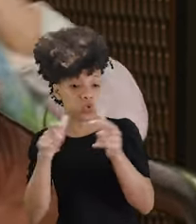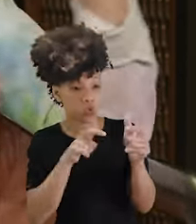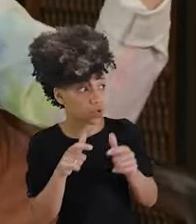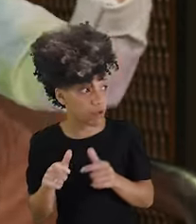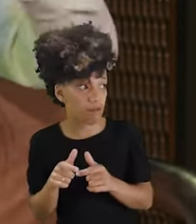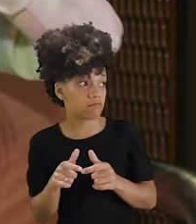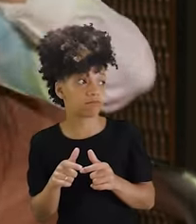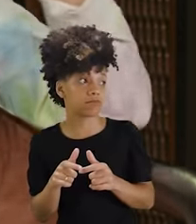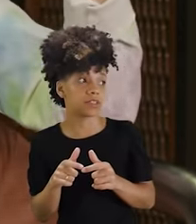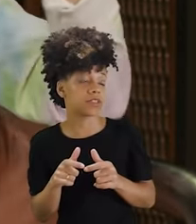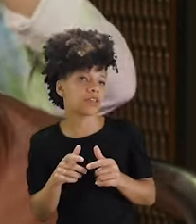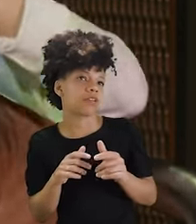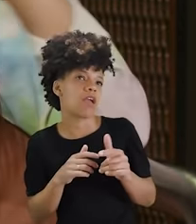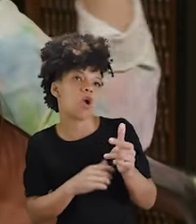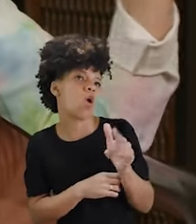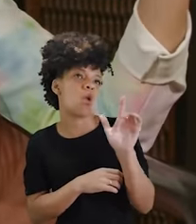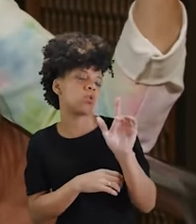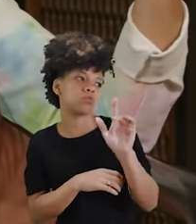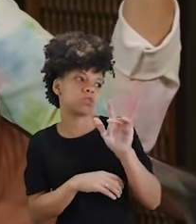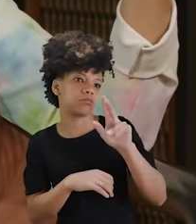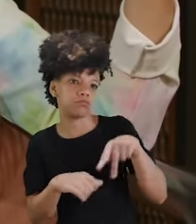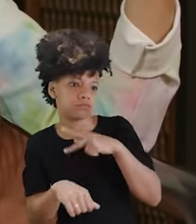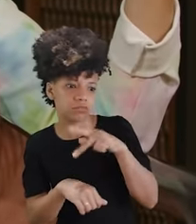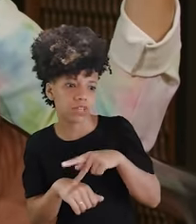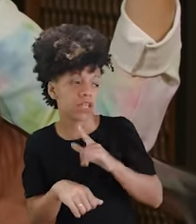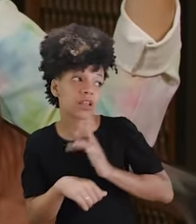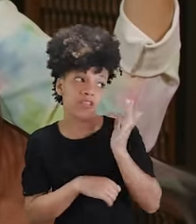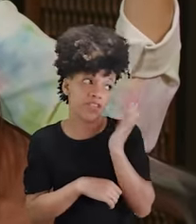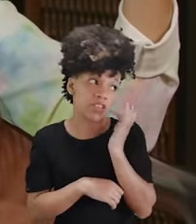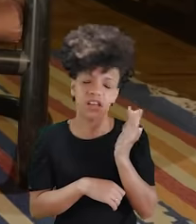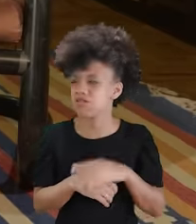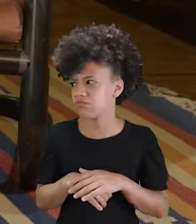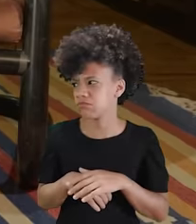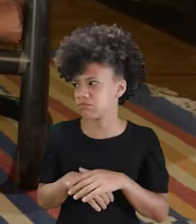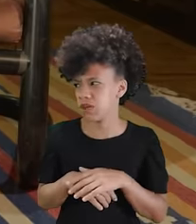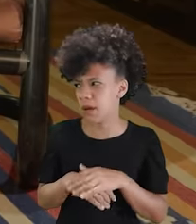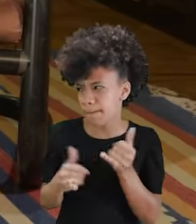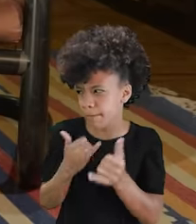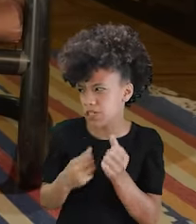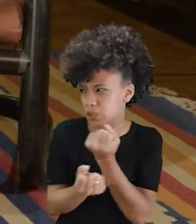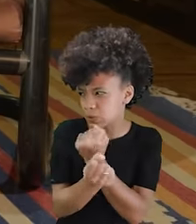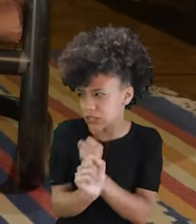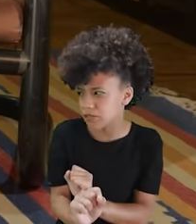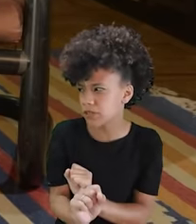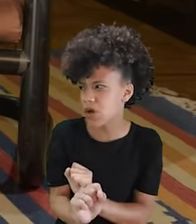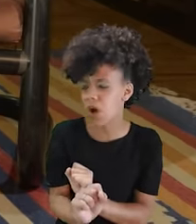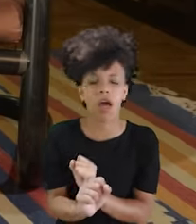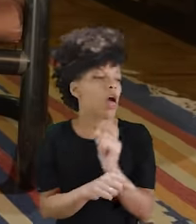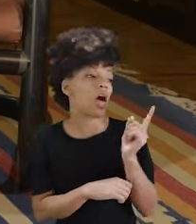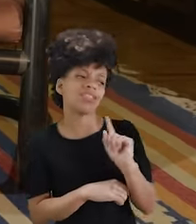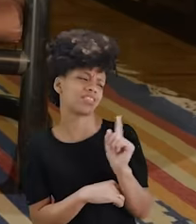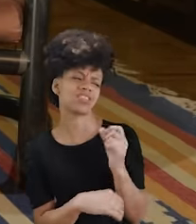situações que não é tão são outras nacionalidades que tem essa facilidade beirando uma escravidão é uma